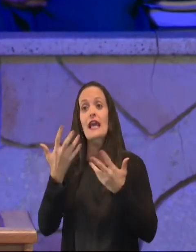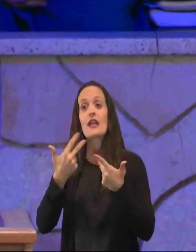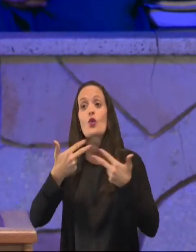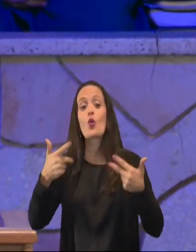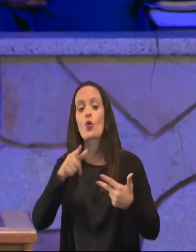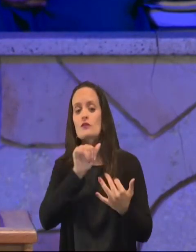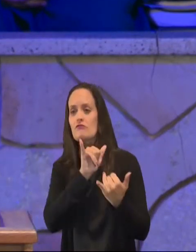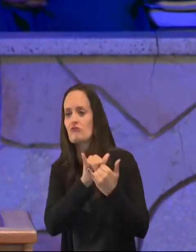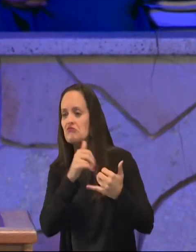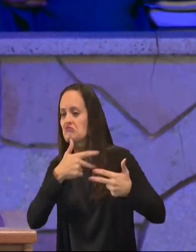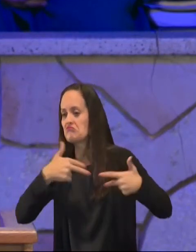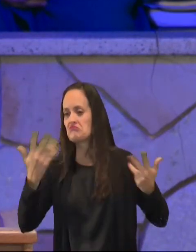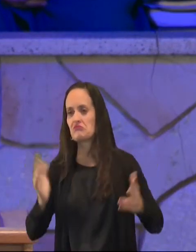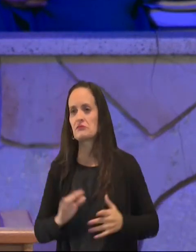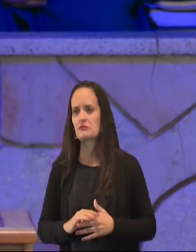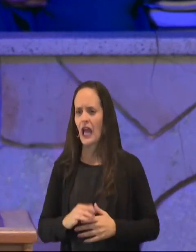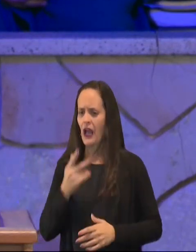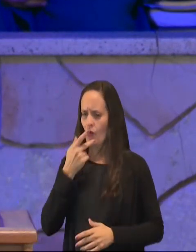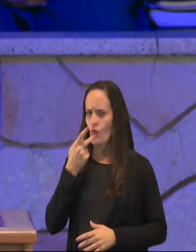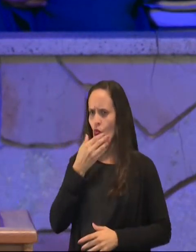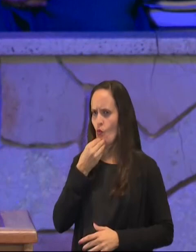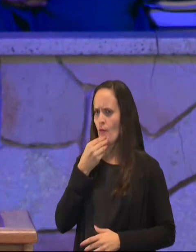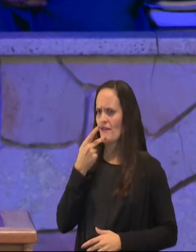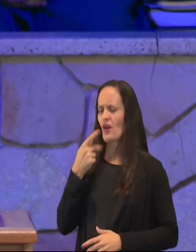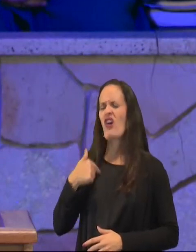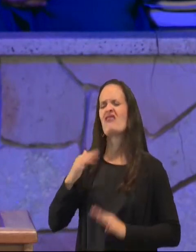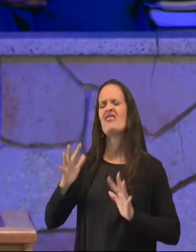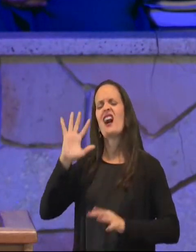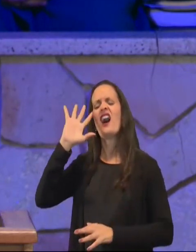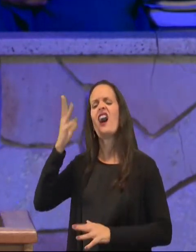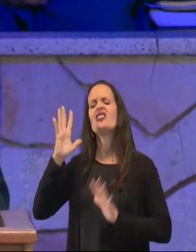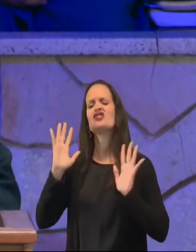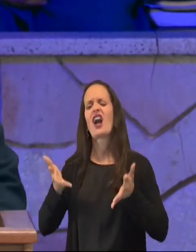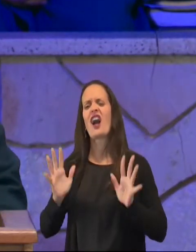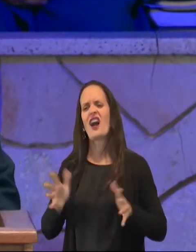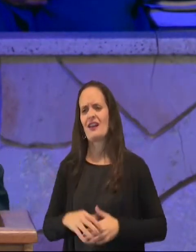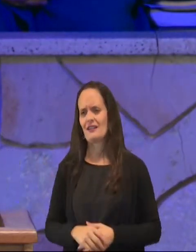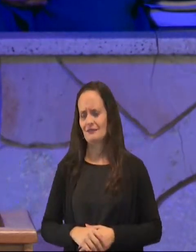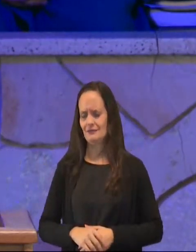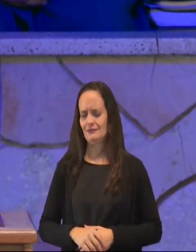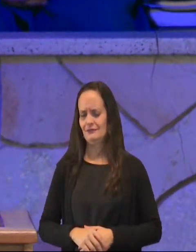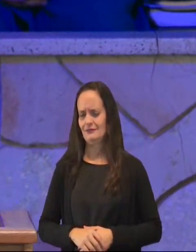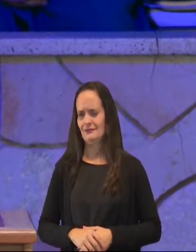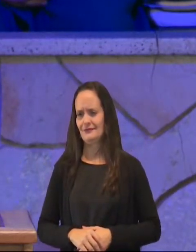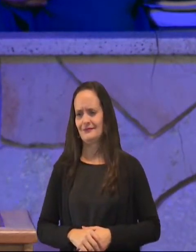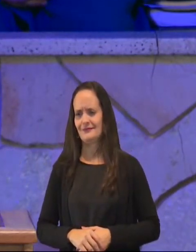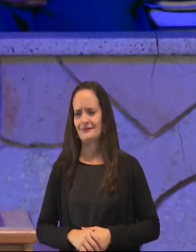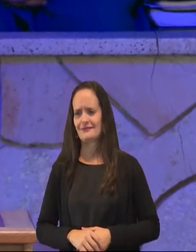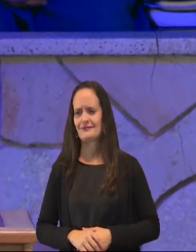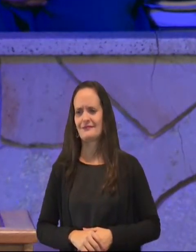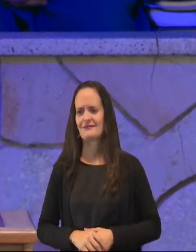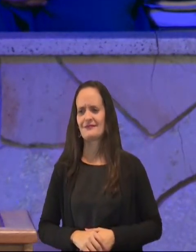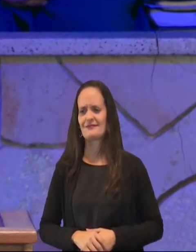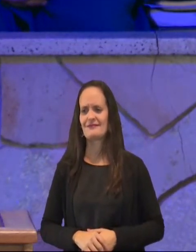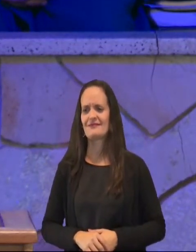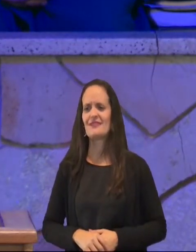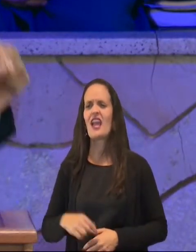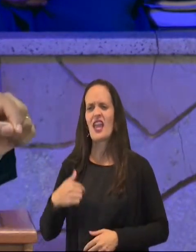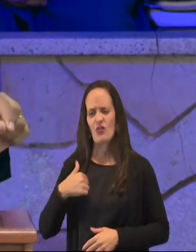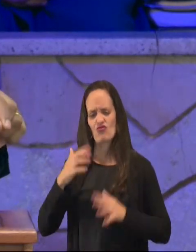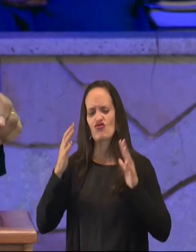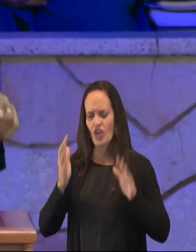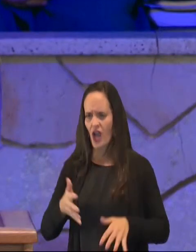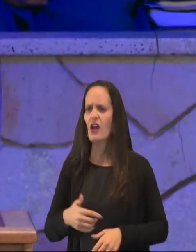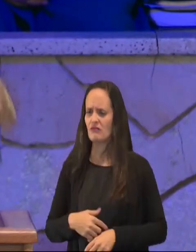tranquilo, já resolvi tudo. Ele disse que se apavorou mais ainda. E aquele homem disse assim: já fui de casa